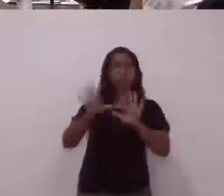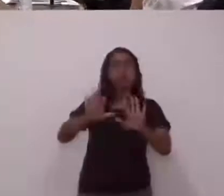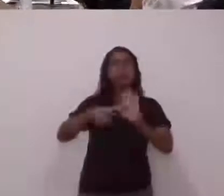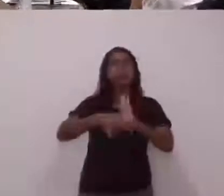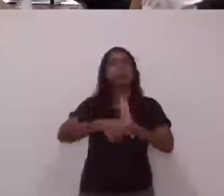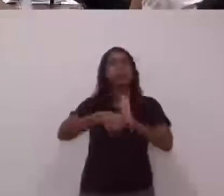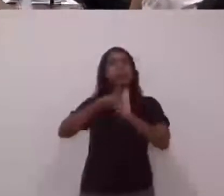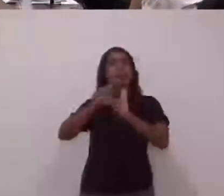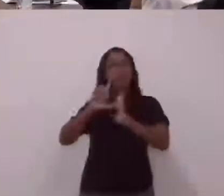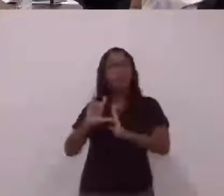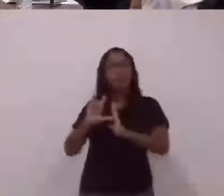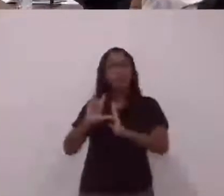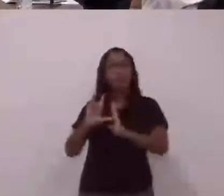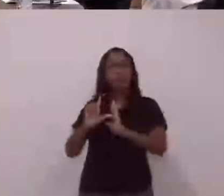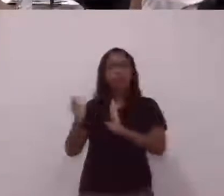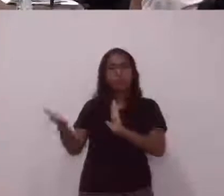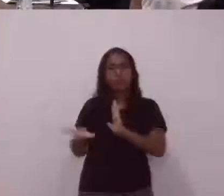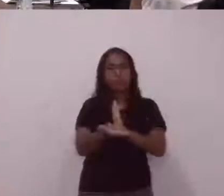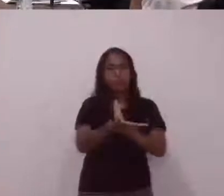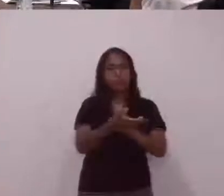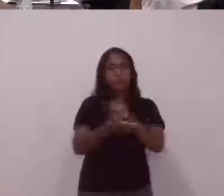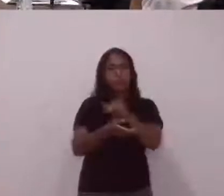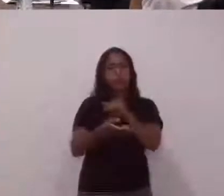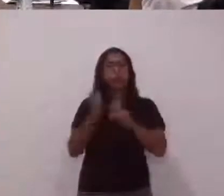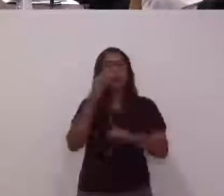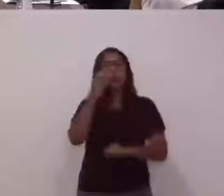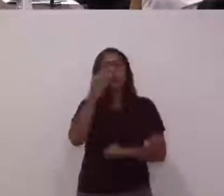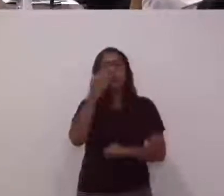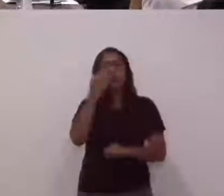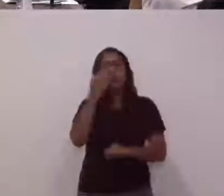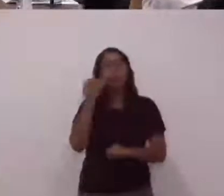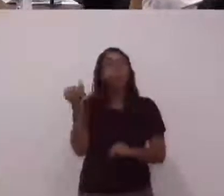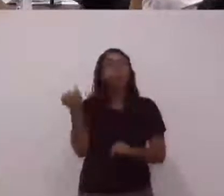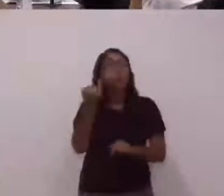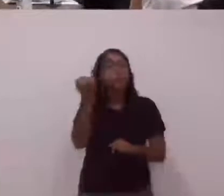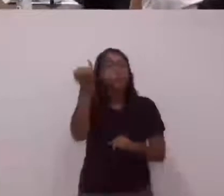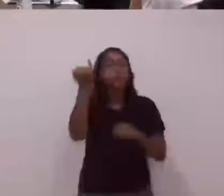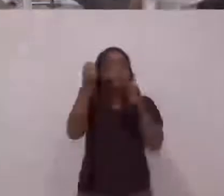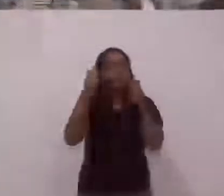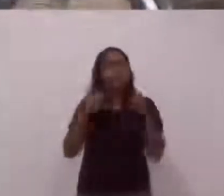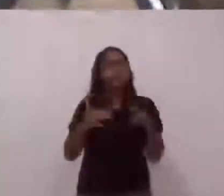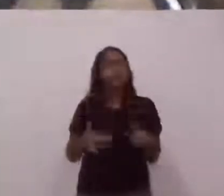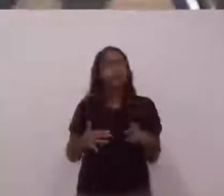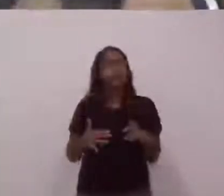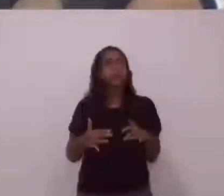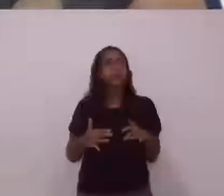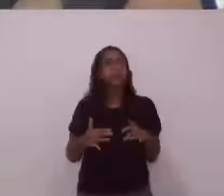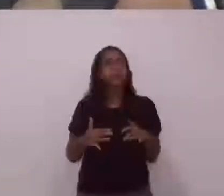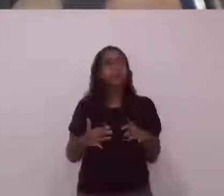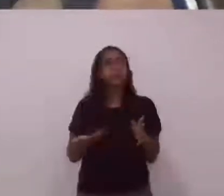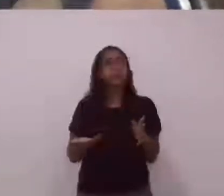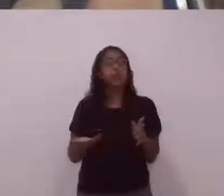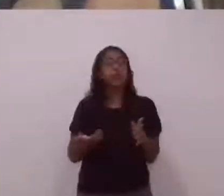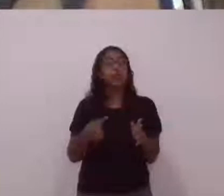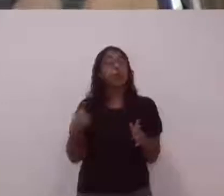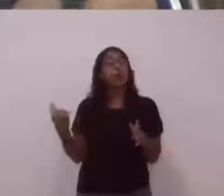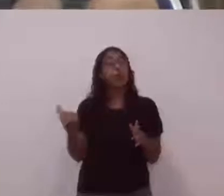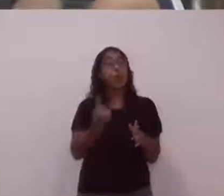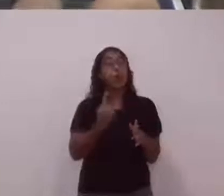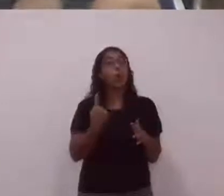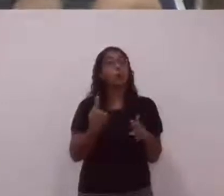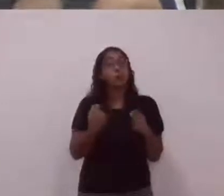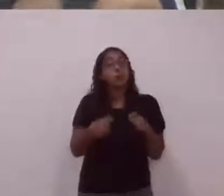de dar a palavra ao vereador Bacaxeira é importante dizer que felizmente nós somos regidos né